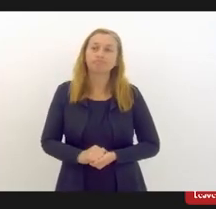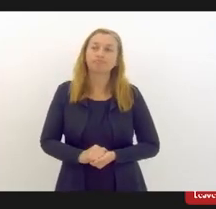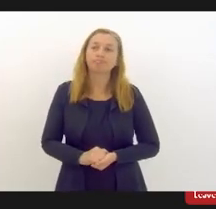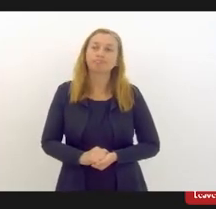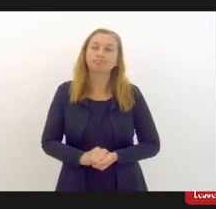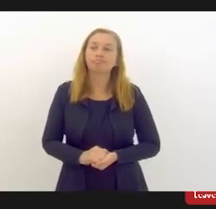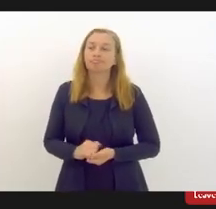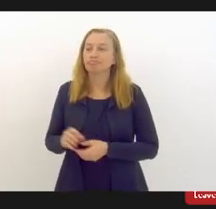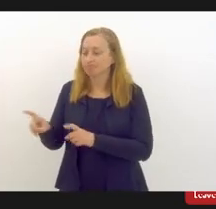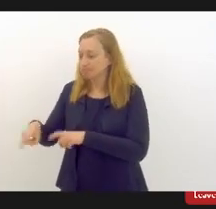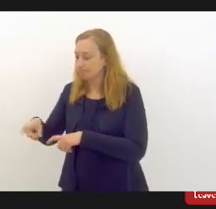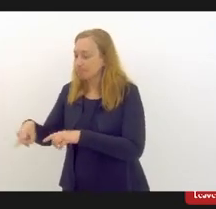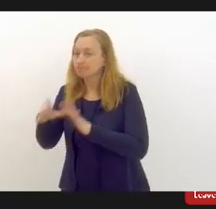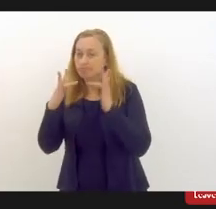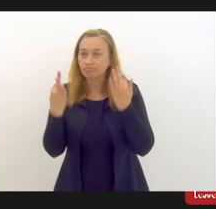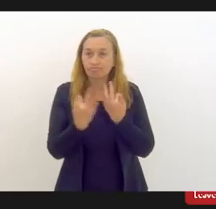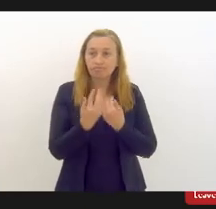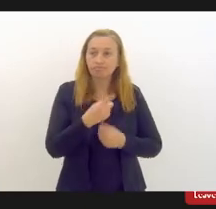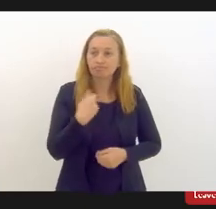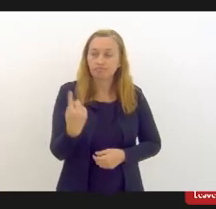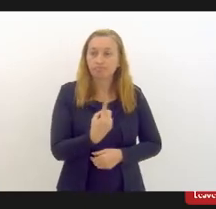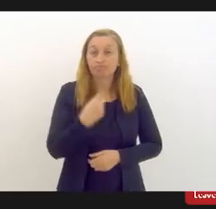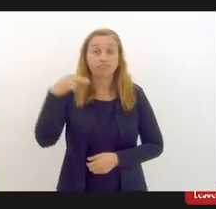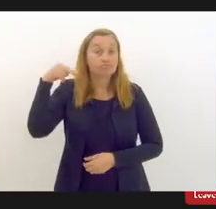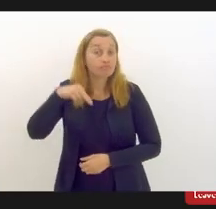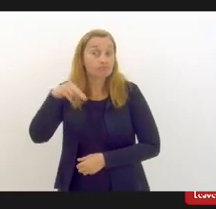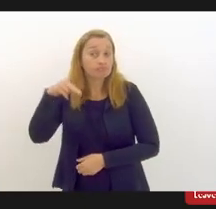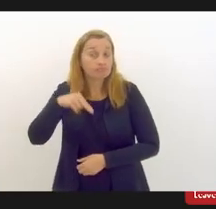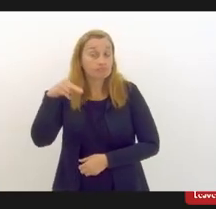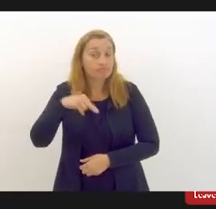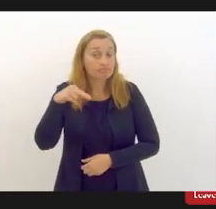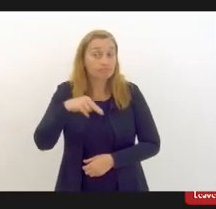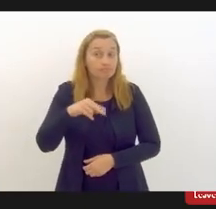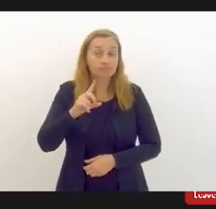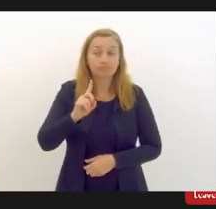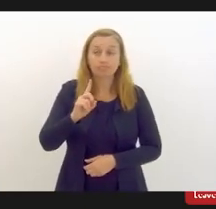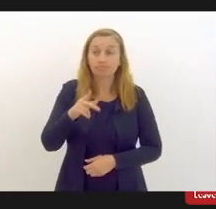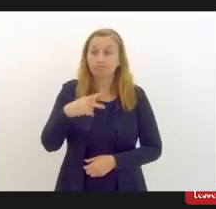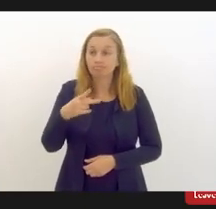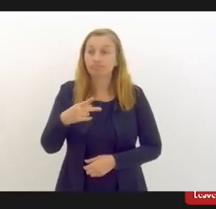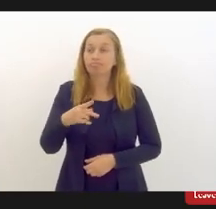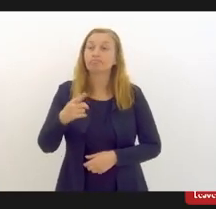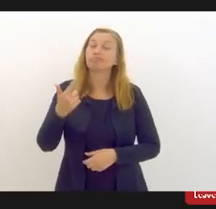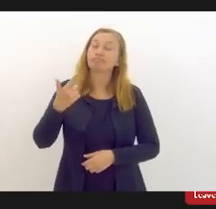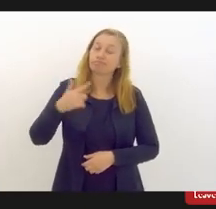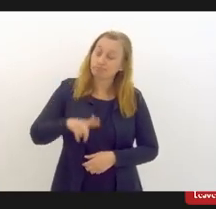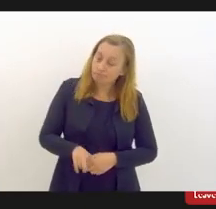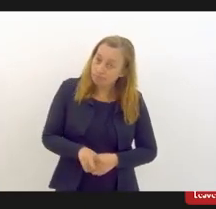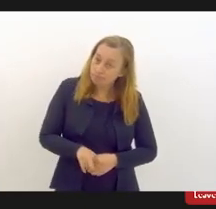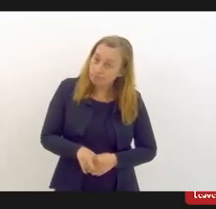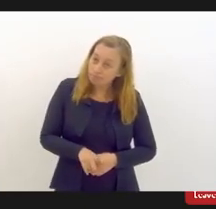a agricultura familiar? Nós estamos em novembro, a chamada pública não foi feita. Então, mais uma